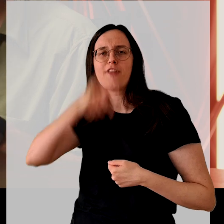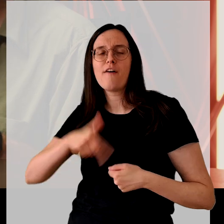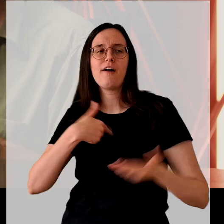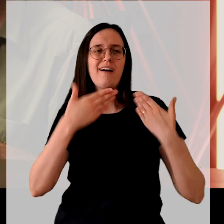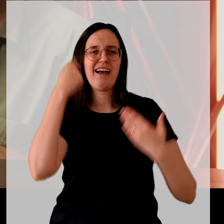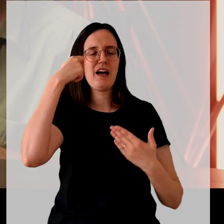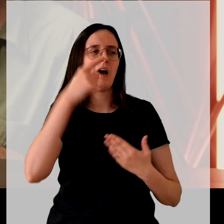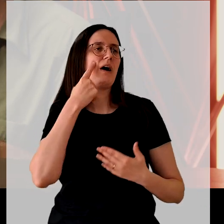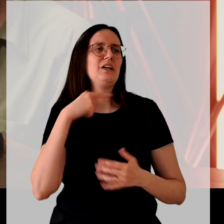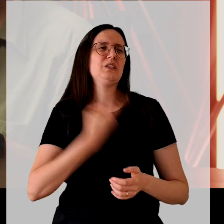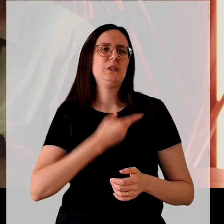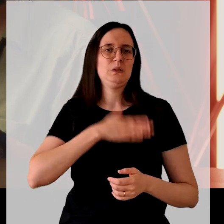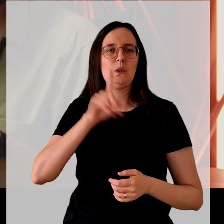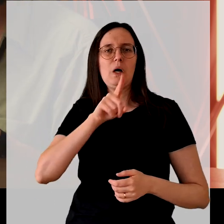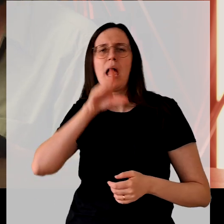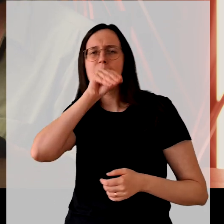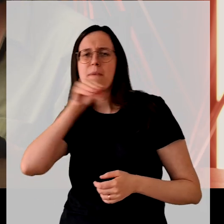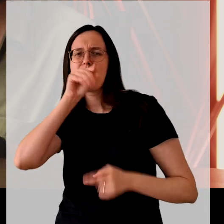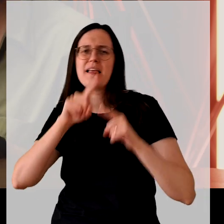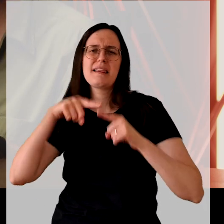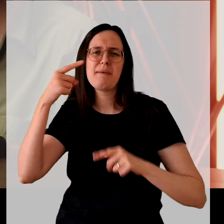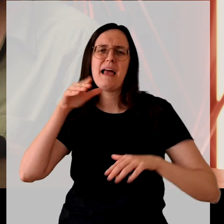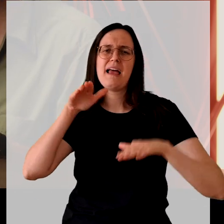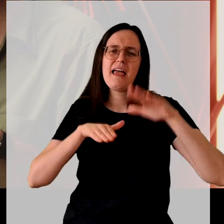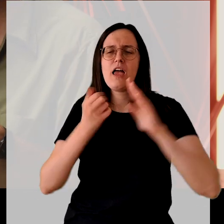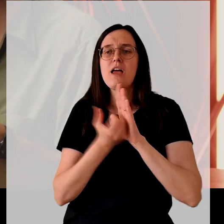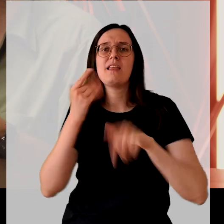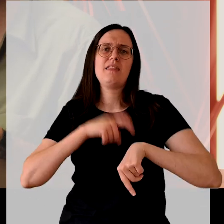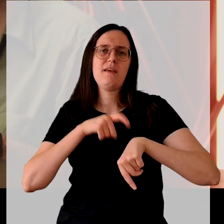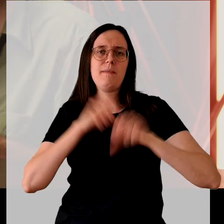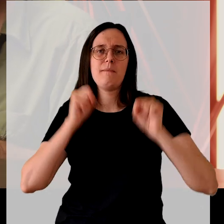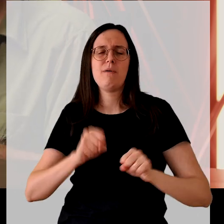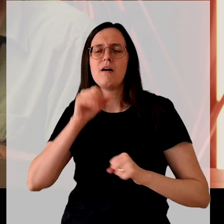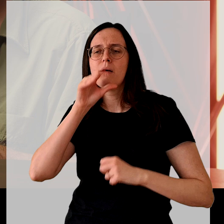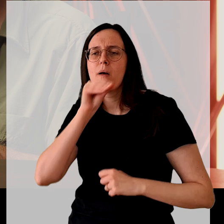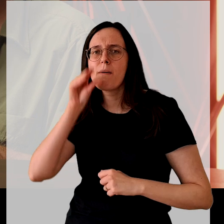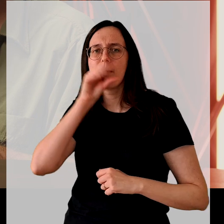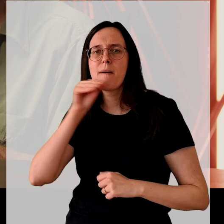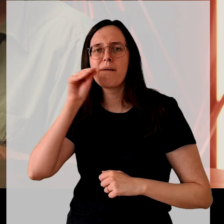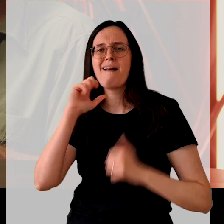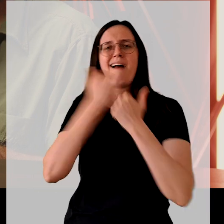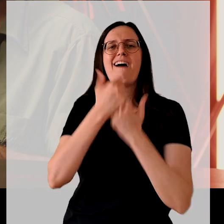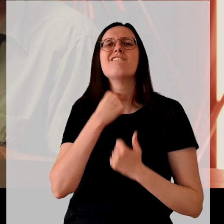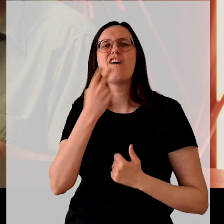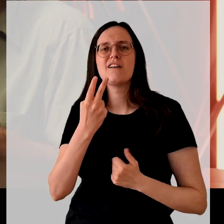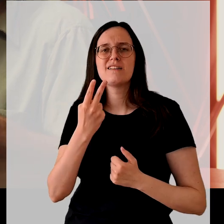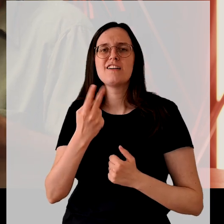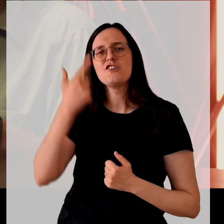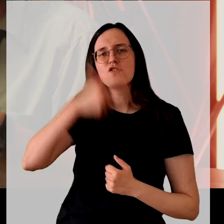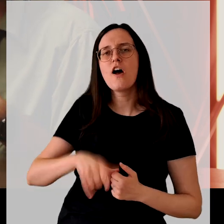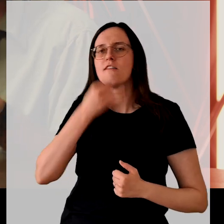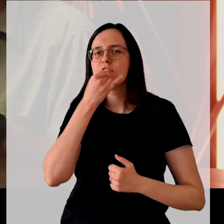até conversei com os atores e falei, a gente não gosta muito de dublar isso depois, dependendo de quanto tempo demorar para ser dublado. Que até você